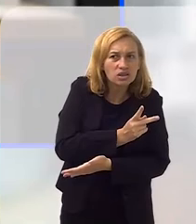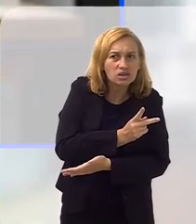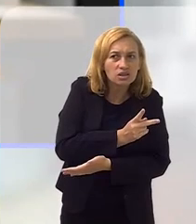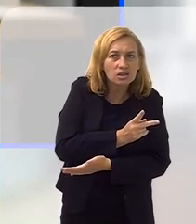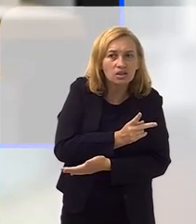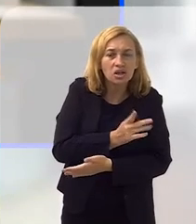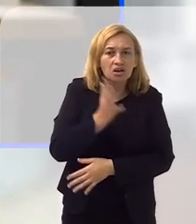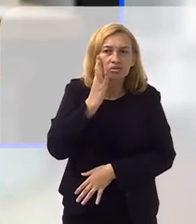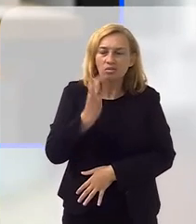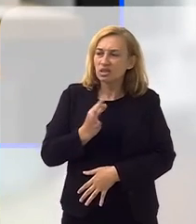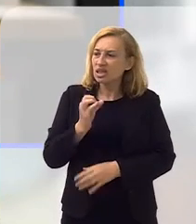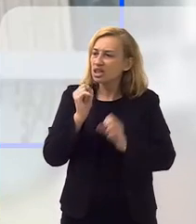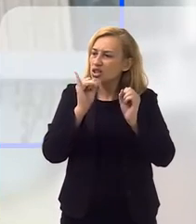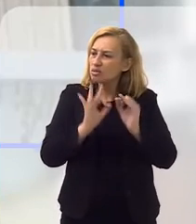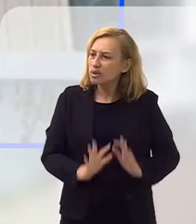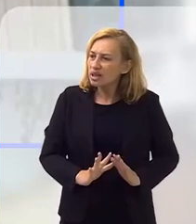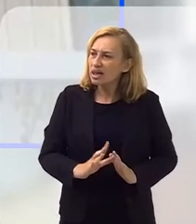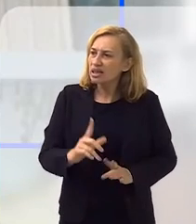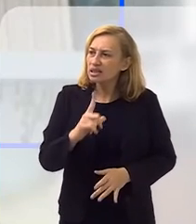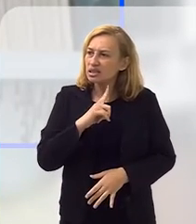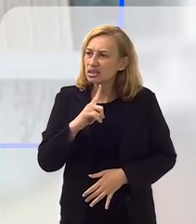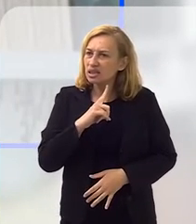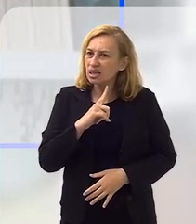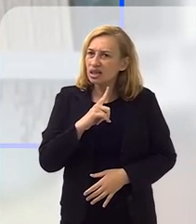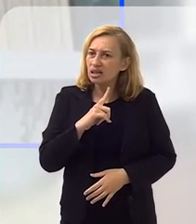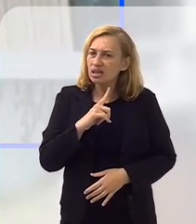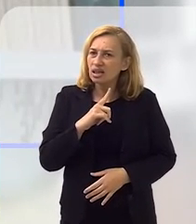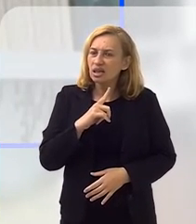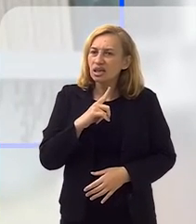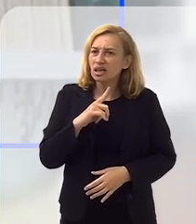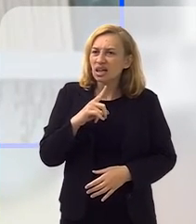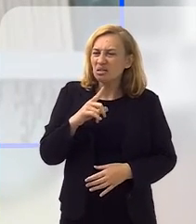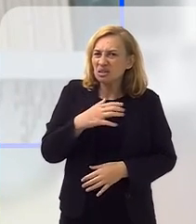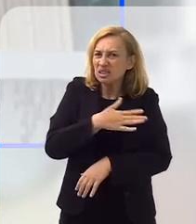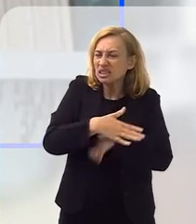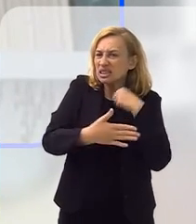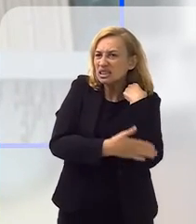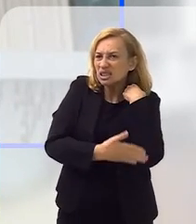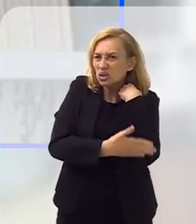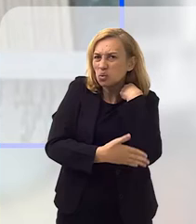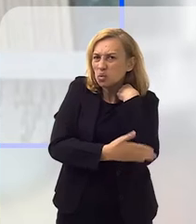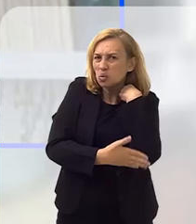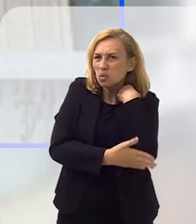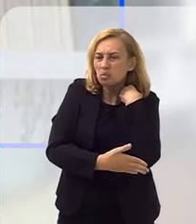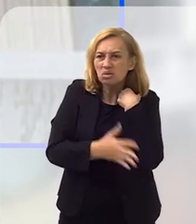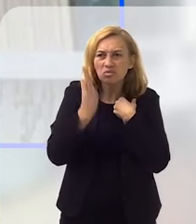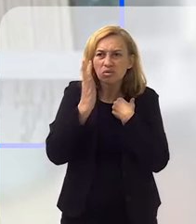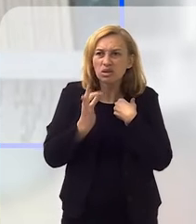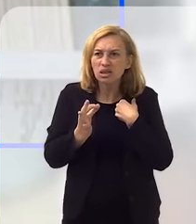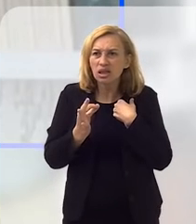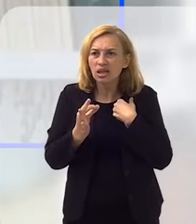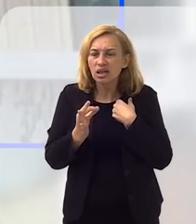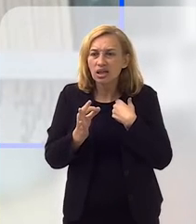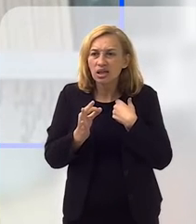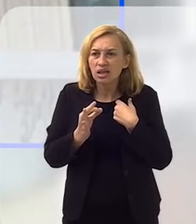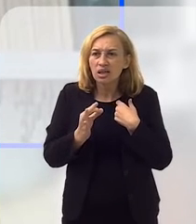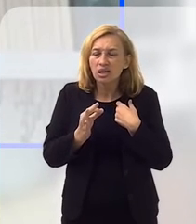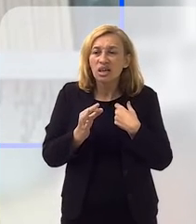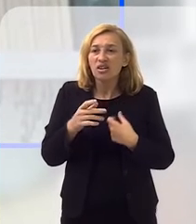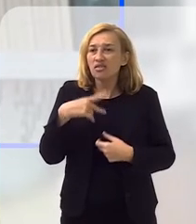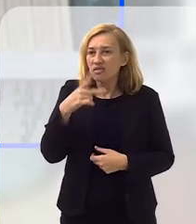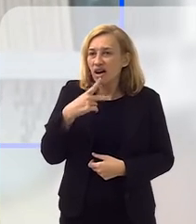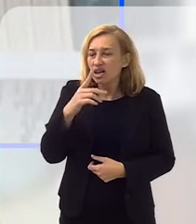solucionado. O que, que aconteceu? Olha, não sei dizer se teve um pouco de aquela coisa de ciúme, né? Entre parceiros, né?